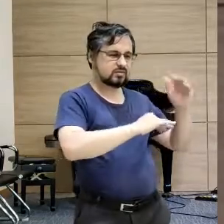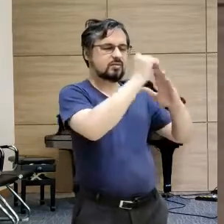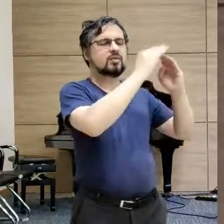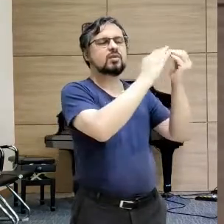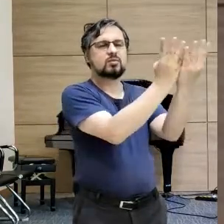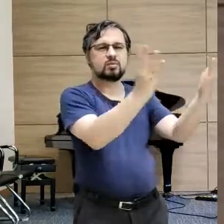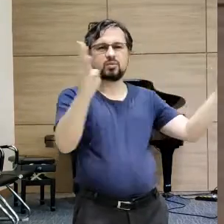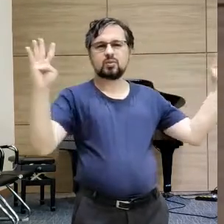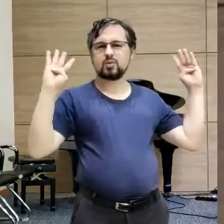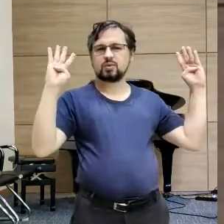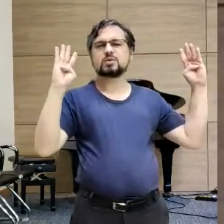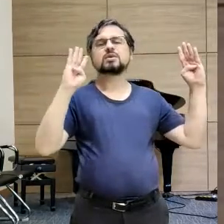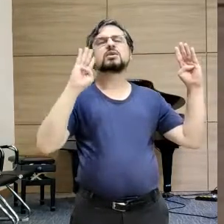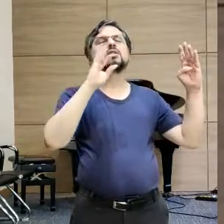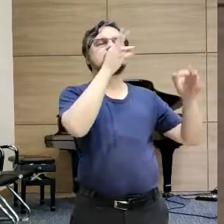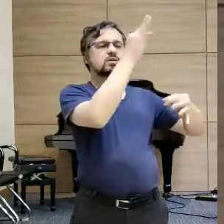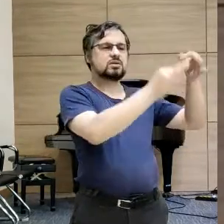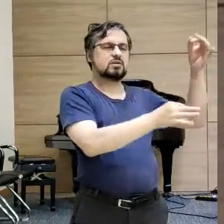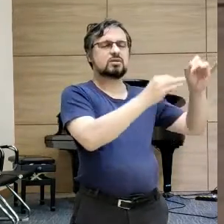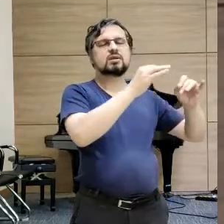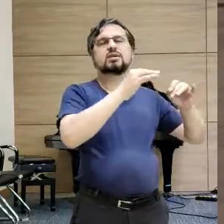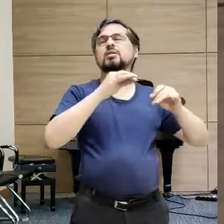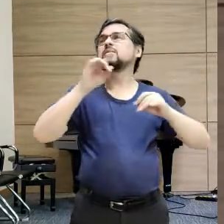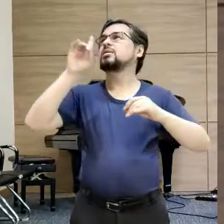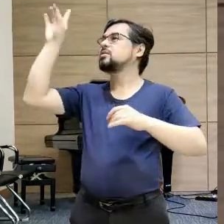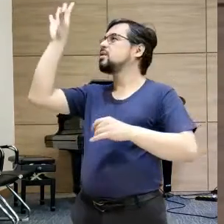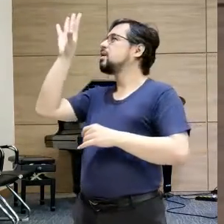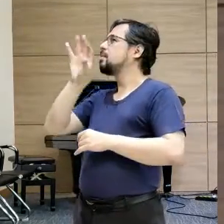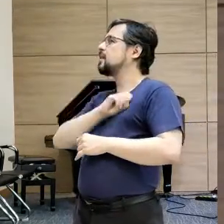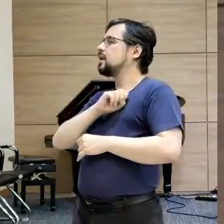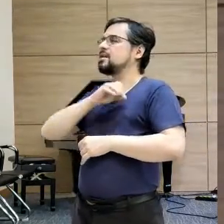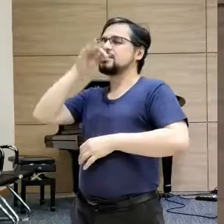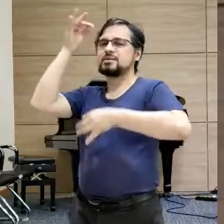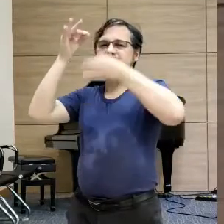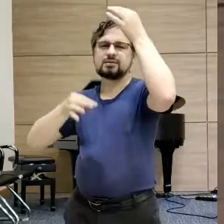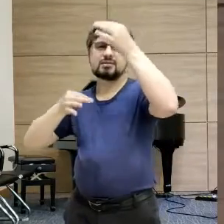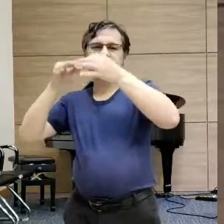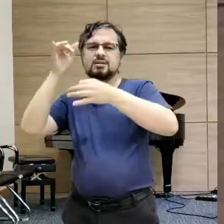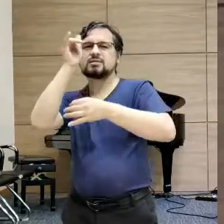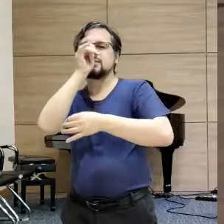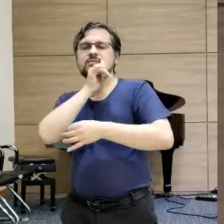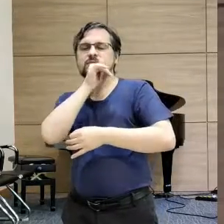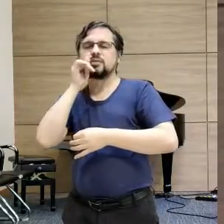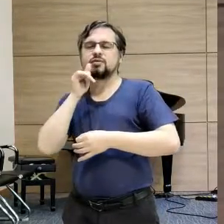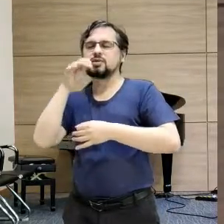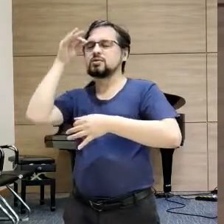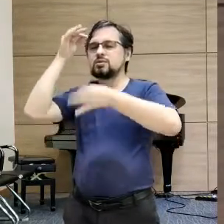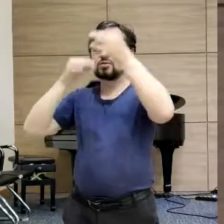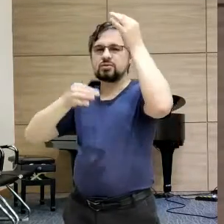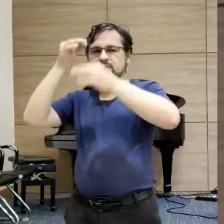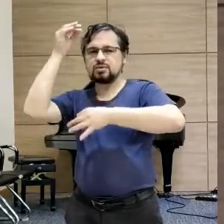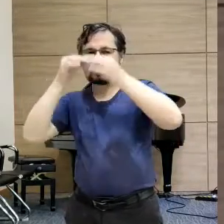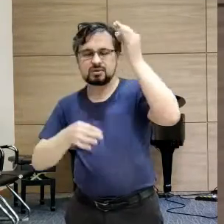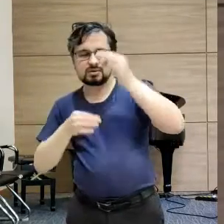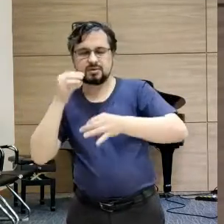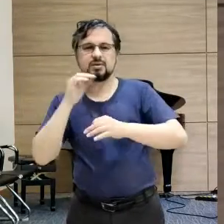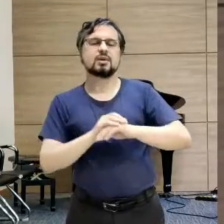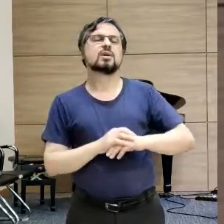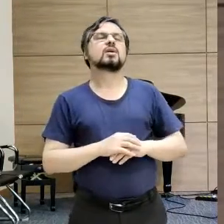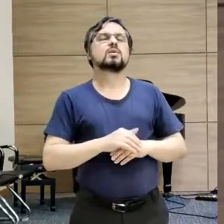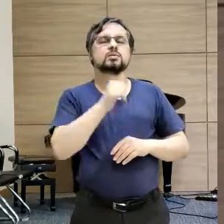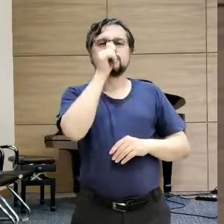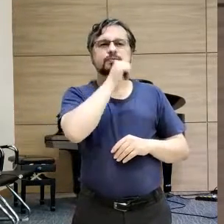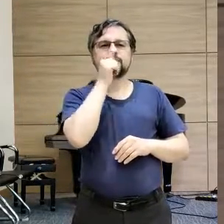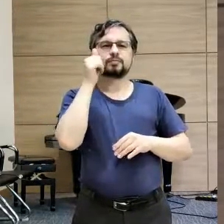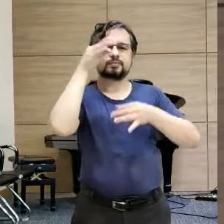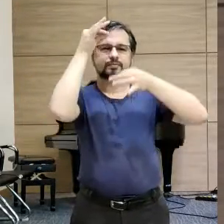te agradarás de sacrifício de justiça. Esse sacrifício de justiça aqui tinha uma expressão no Antigo Testamento, mas era sombra. O sacrifício de justiça,